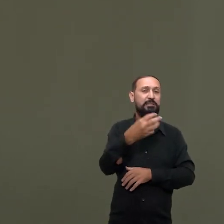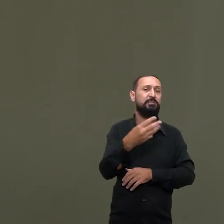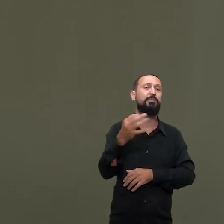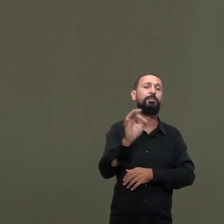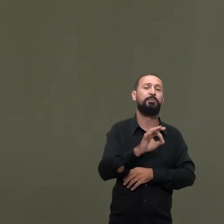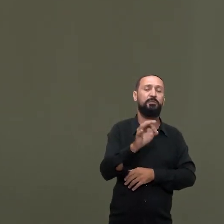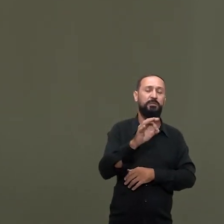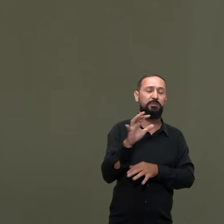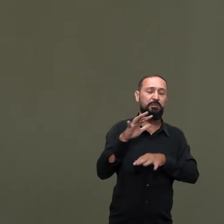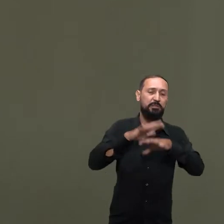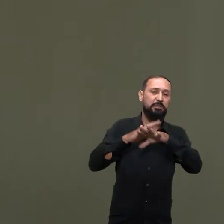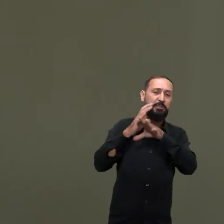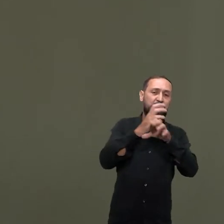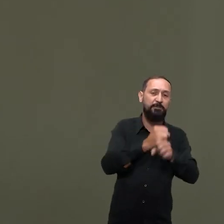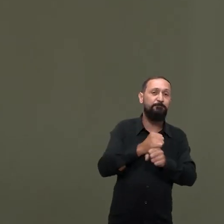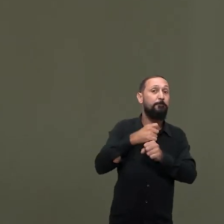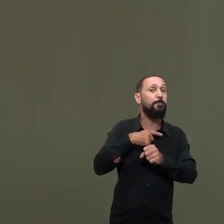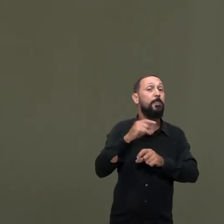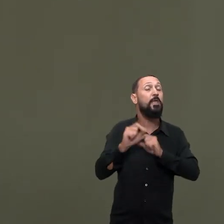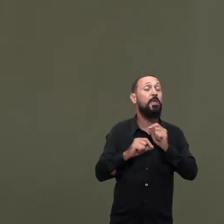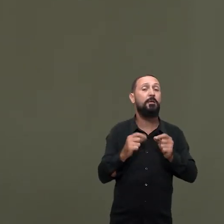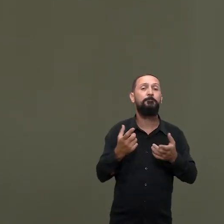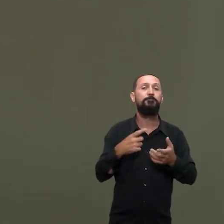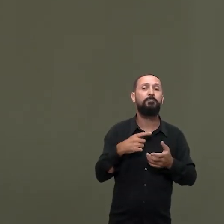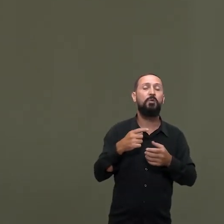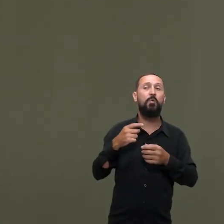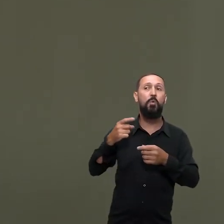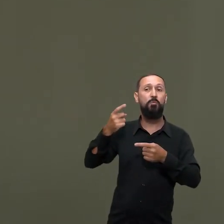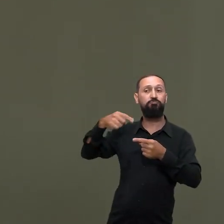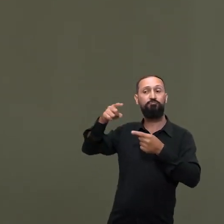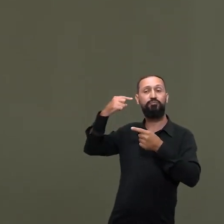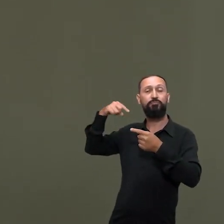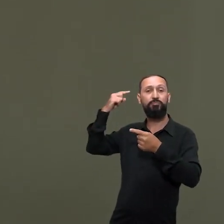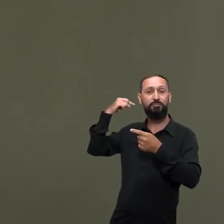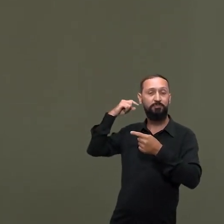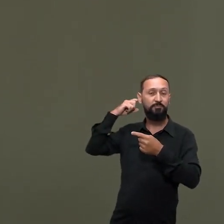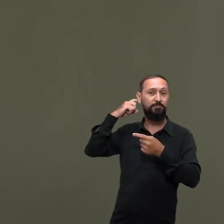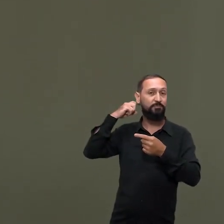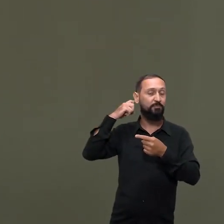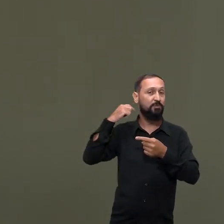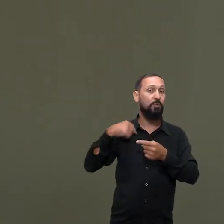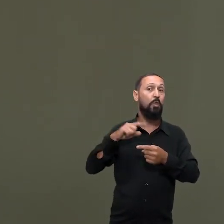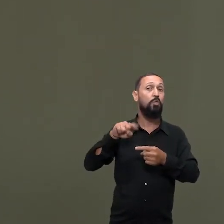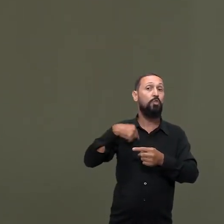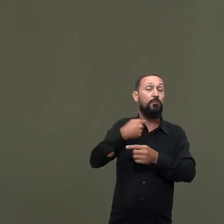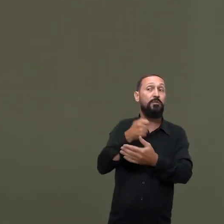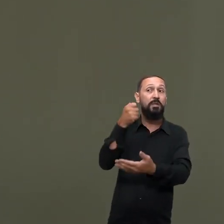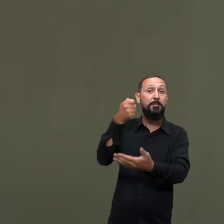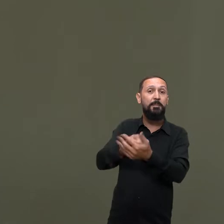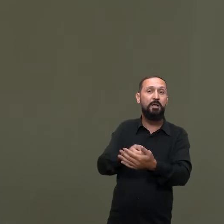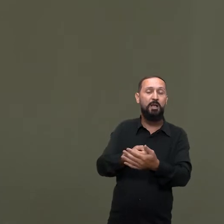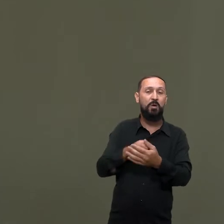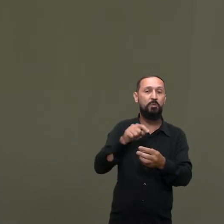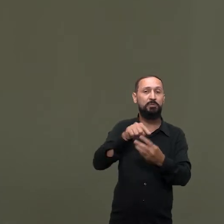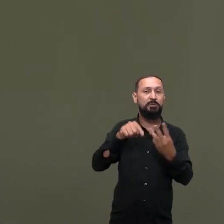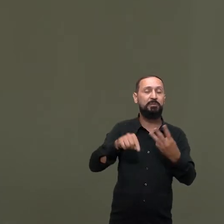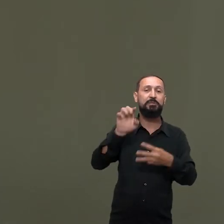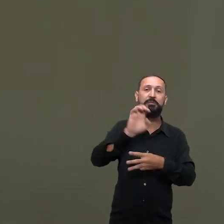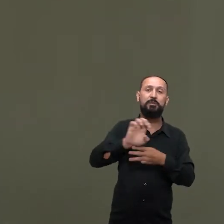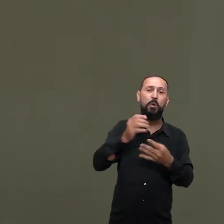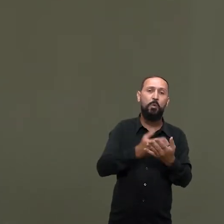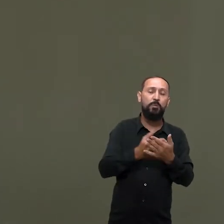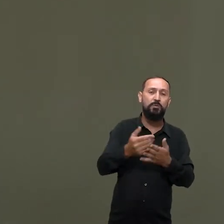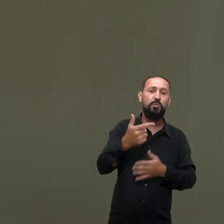cenário calculado, nós teríamos também o retroativo. Nós teríamos que restituir aos 3